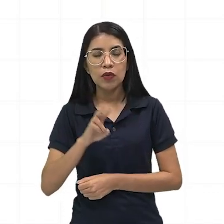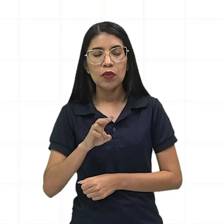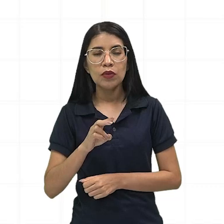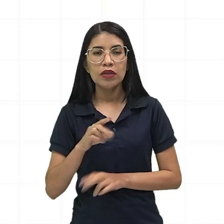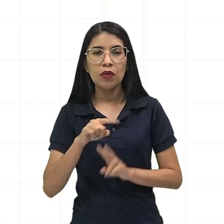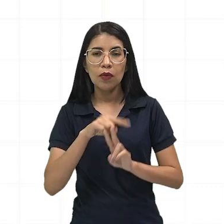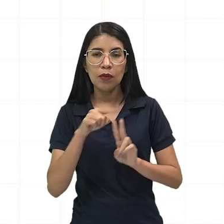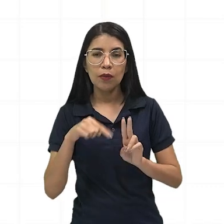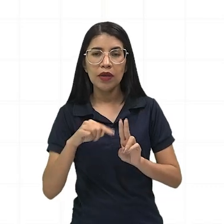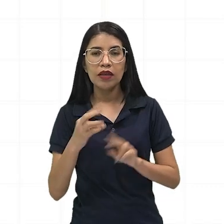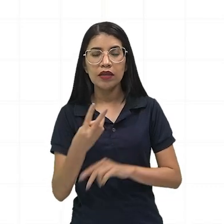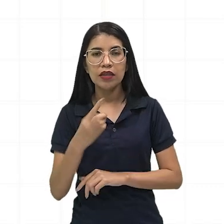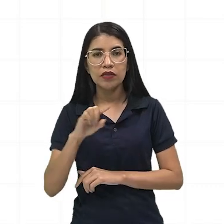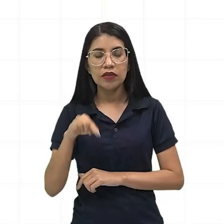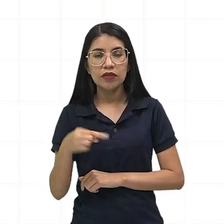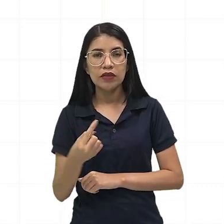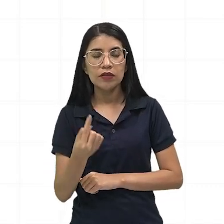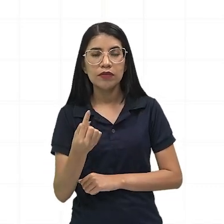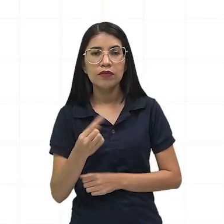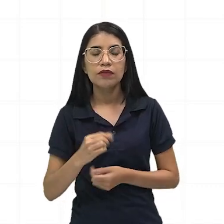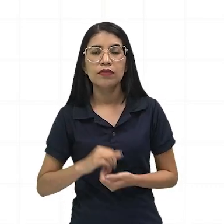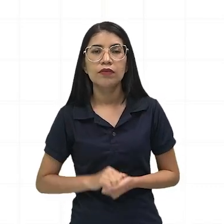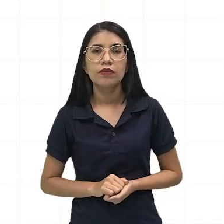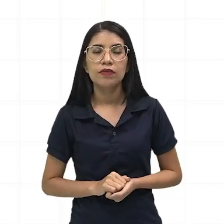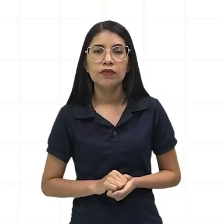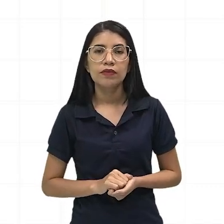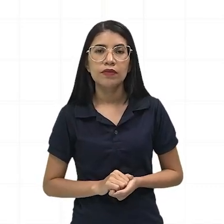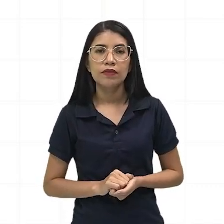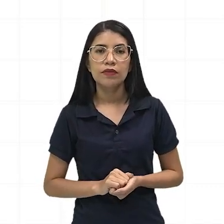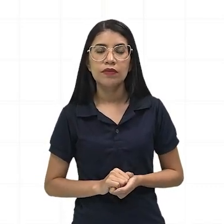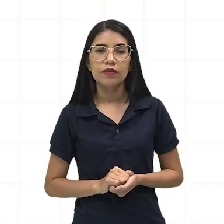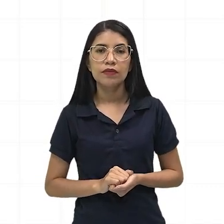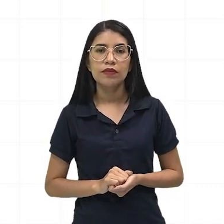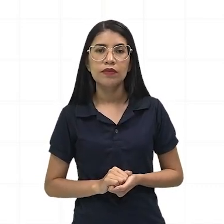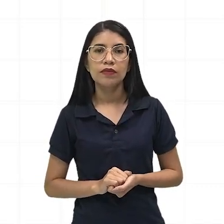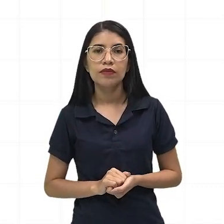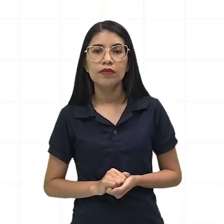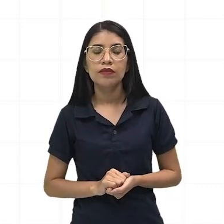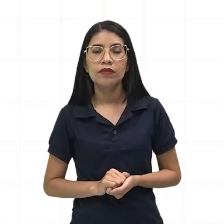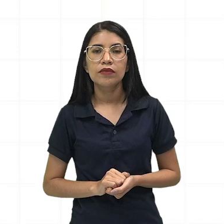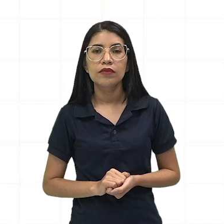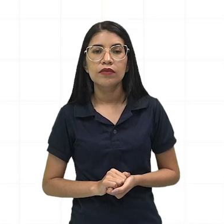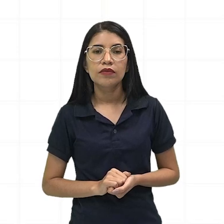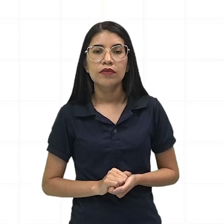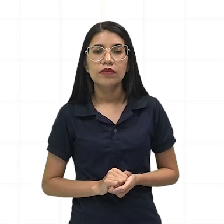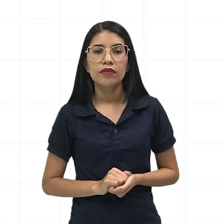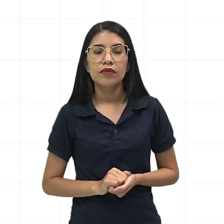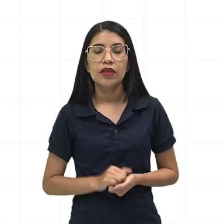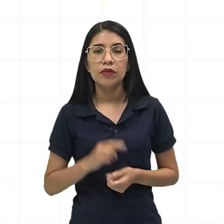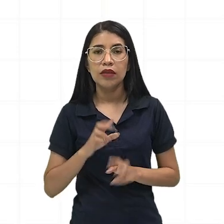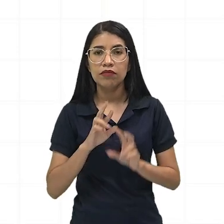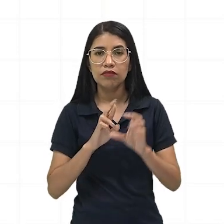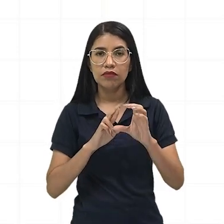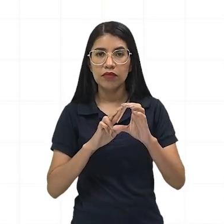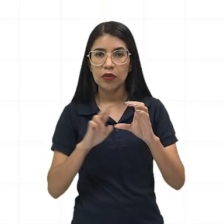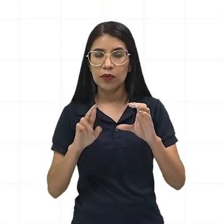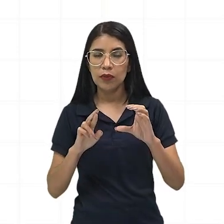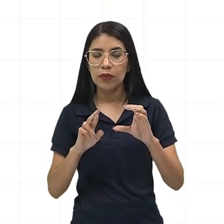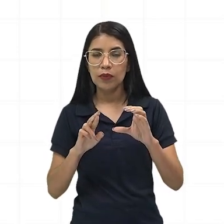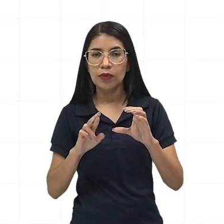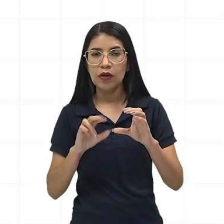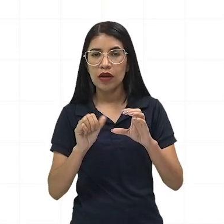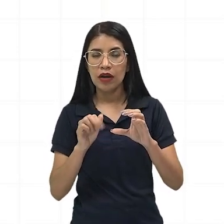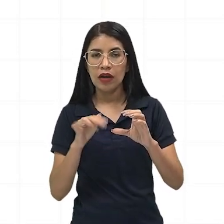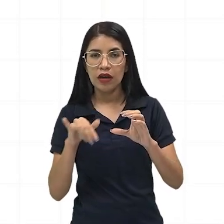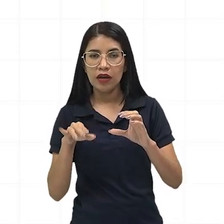aproximação. Uma casa depois da vírgula, 3,1 para o π. Eu tenho aqui o raio, né? Nós